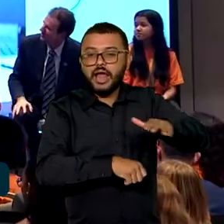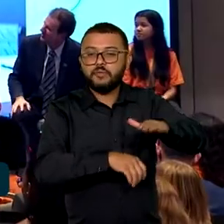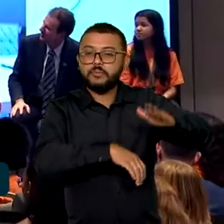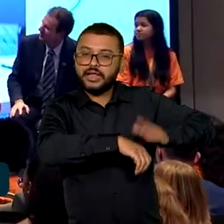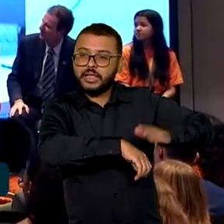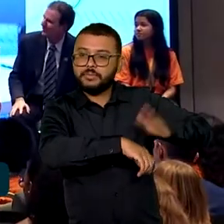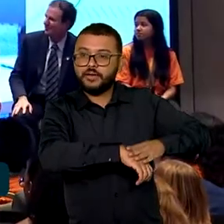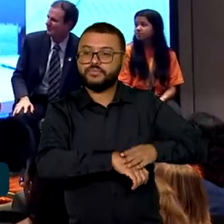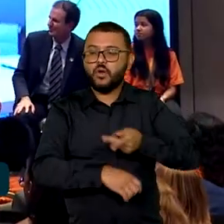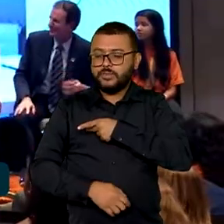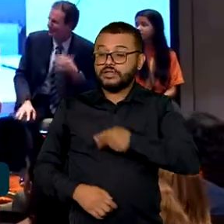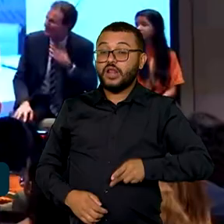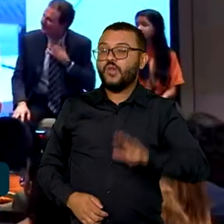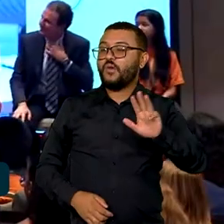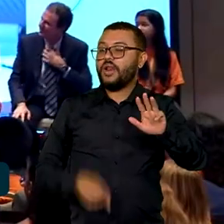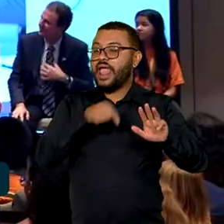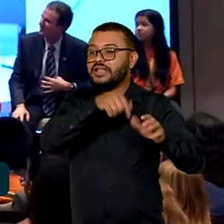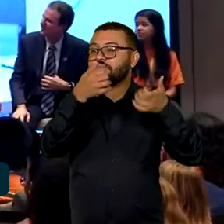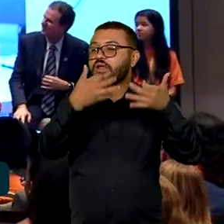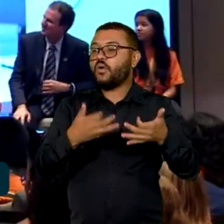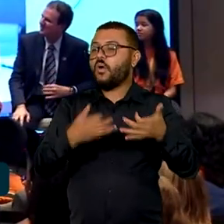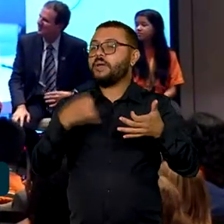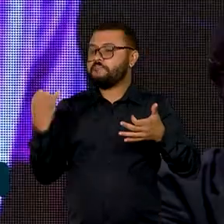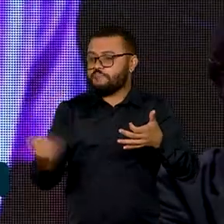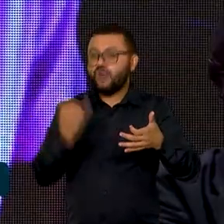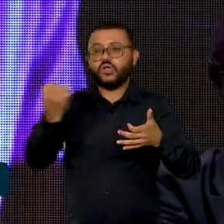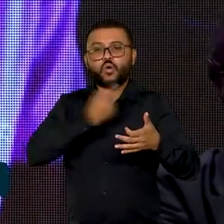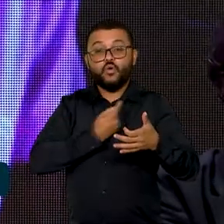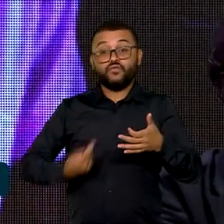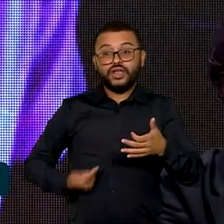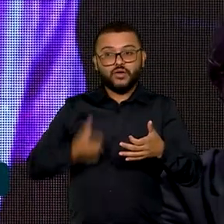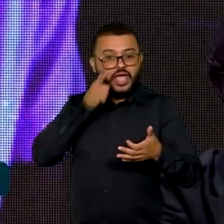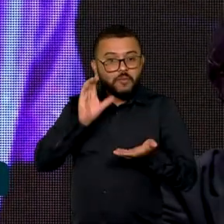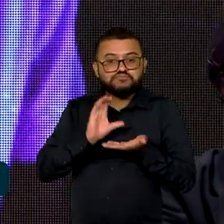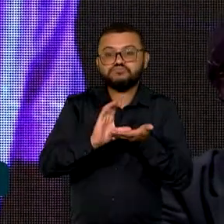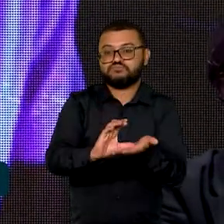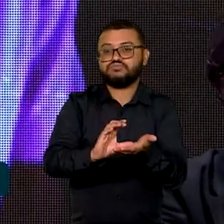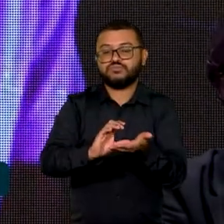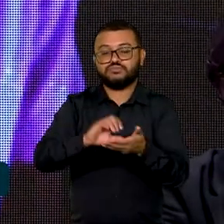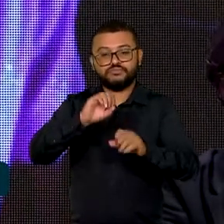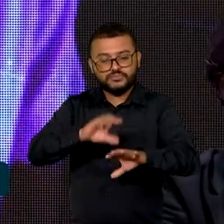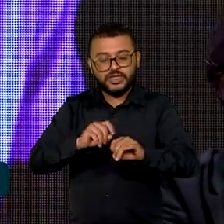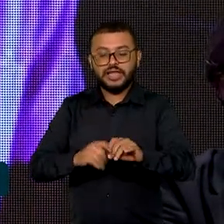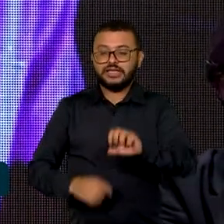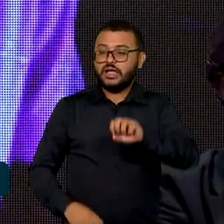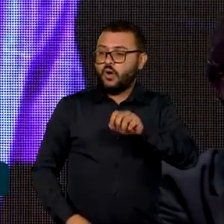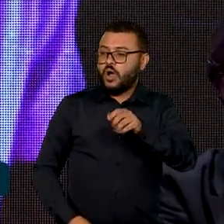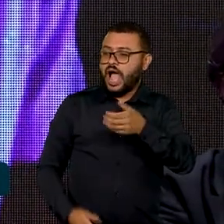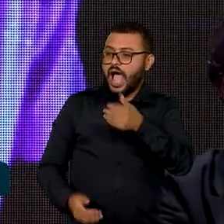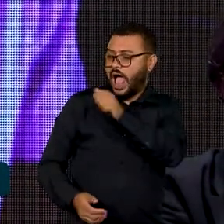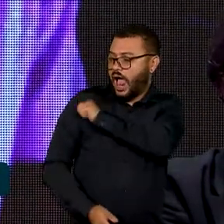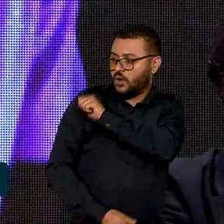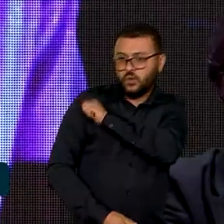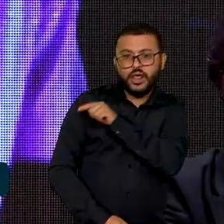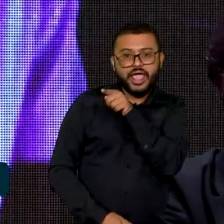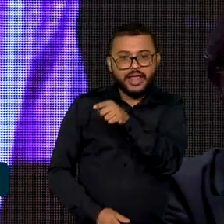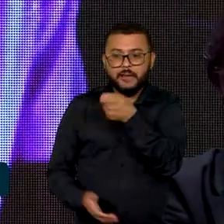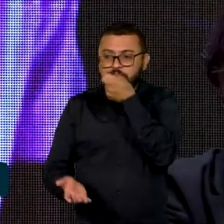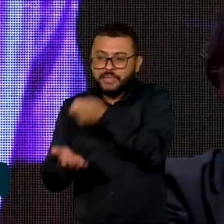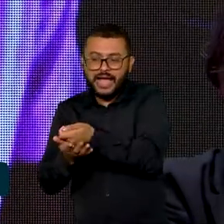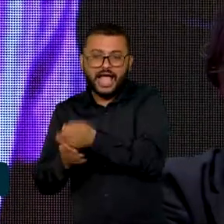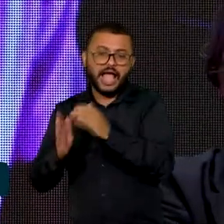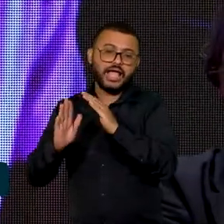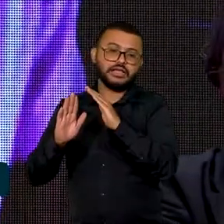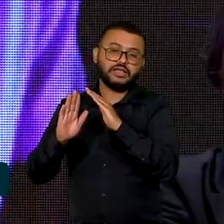matemática. O presidente Lula reforçou a importância do governo investir na educação. O estudante que possa pagar uma escola